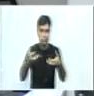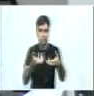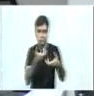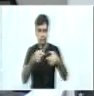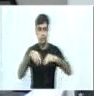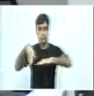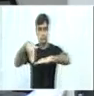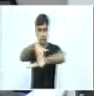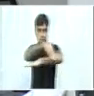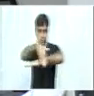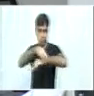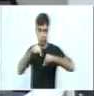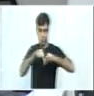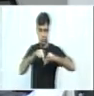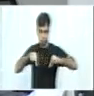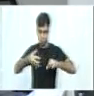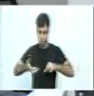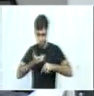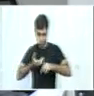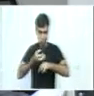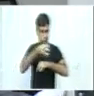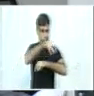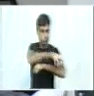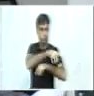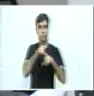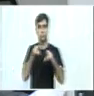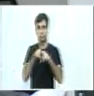Rua Goiânia, no bairro de Fátima.